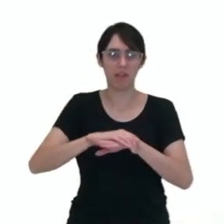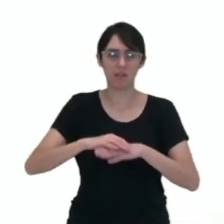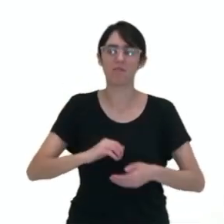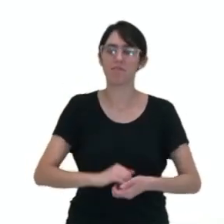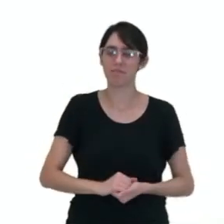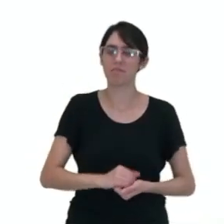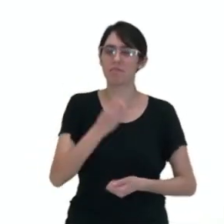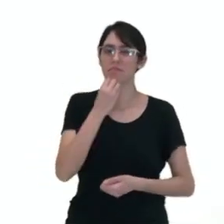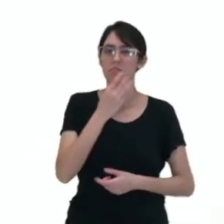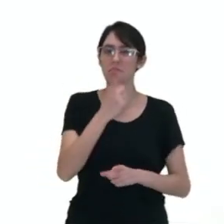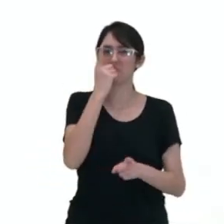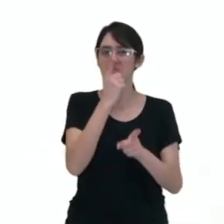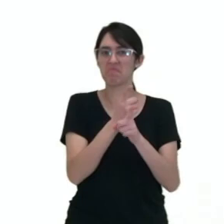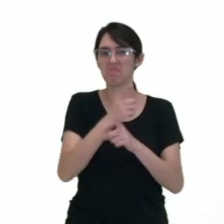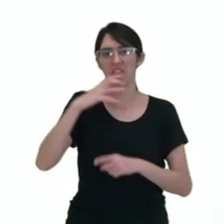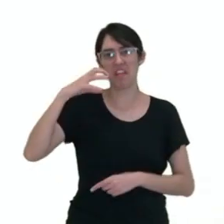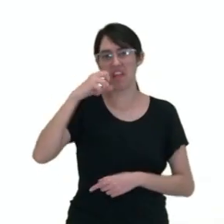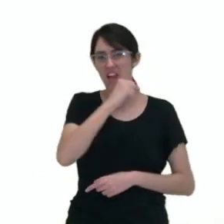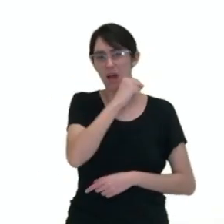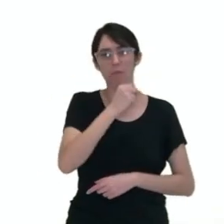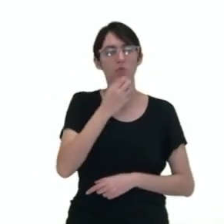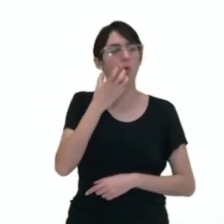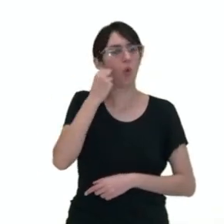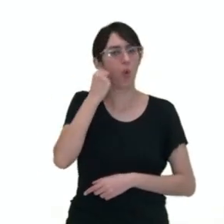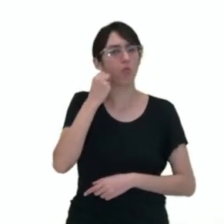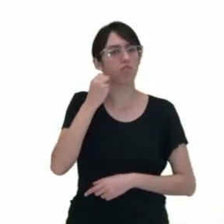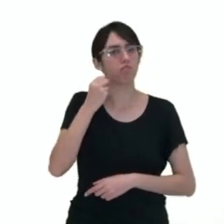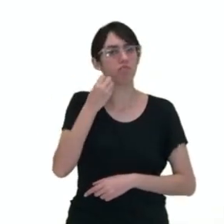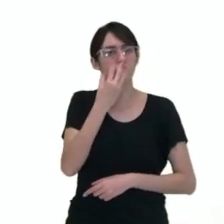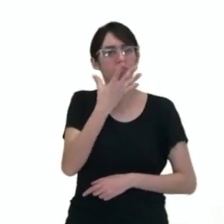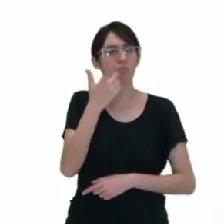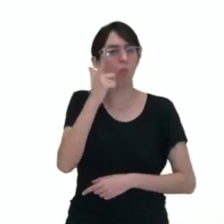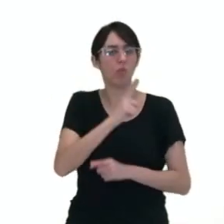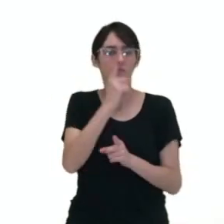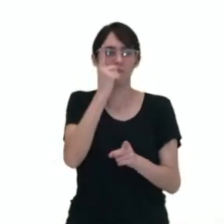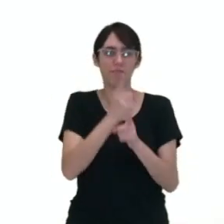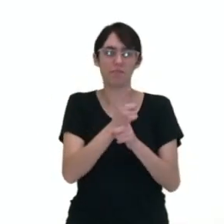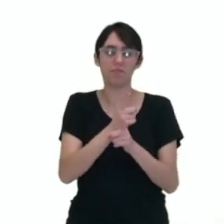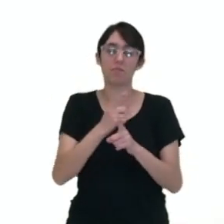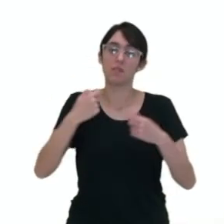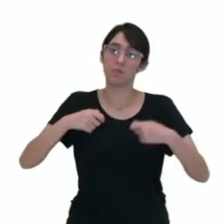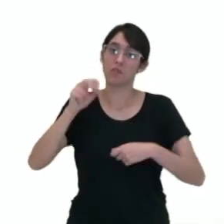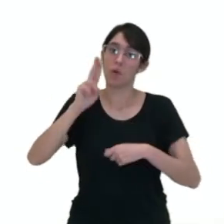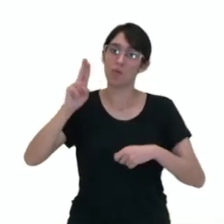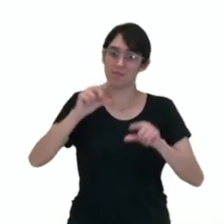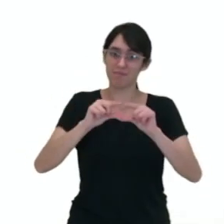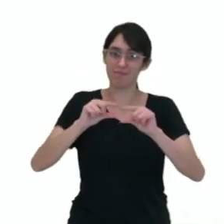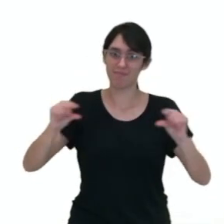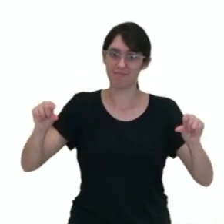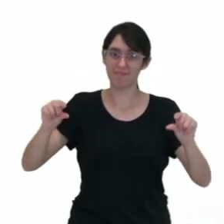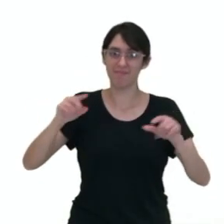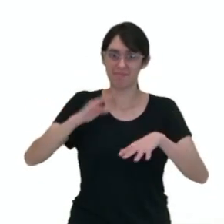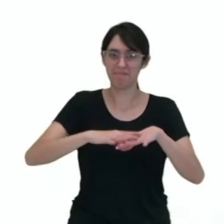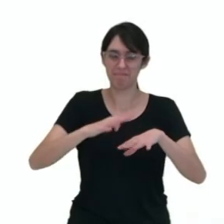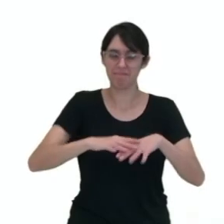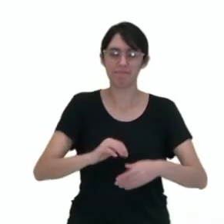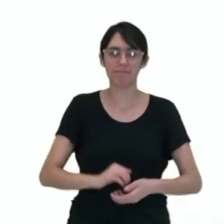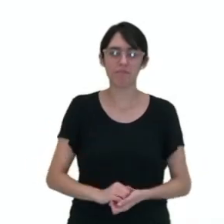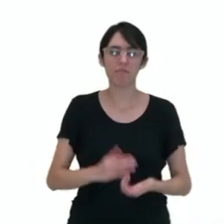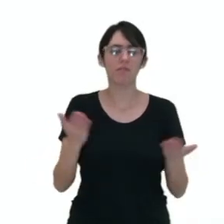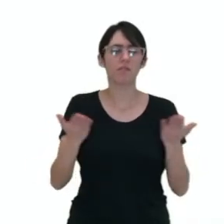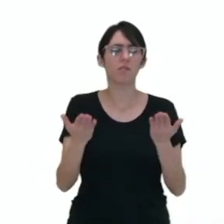gente achar o lucro que essa empresa tem se a gente utiliza a função lucro. Agora, como a gente